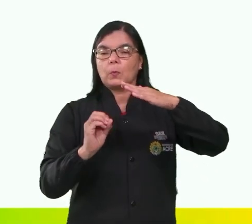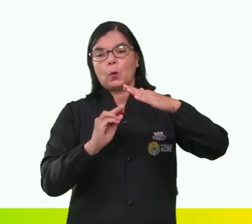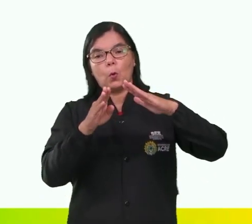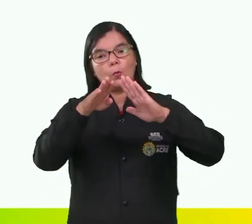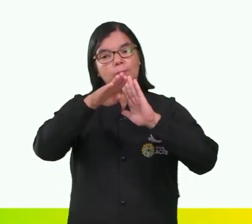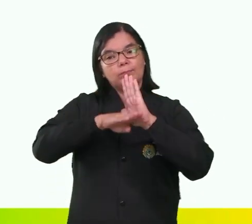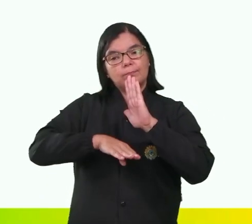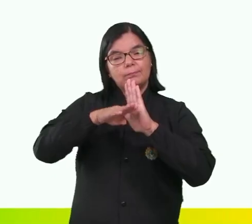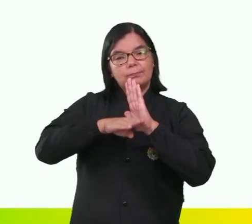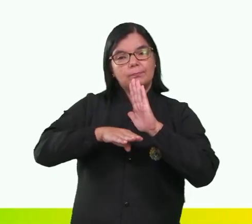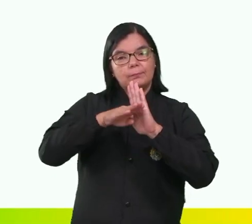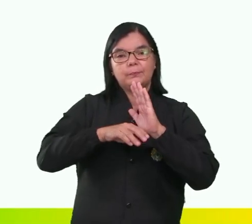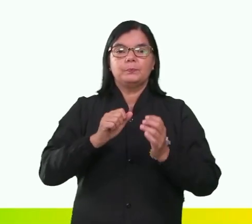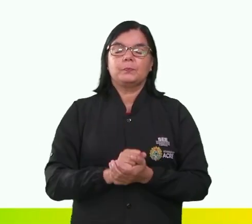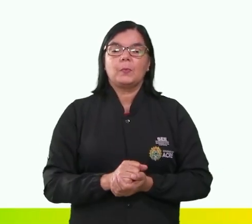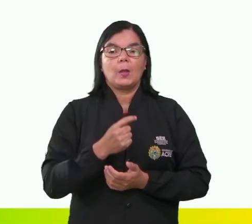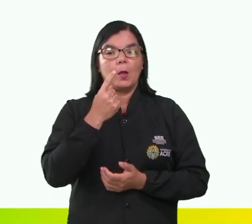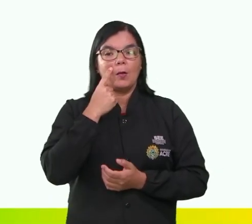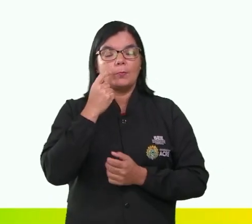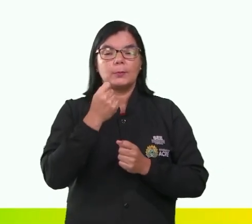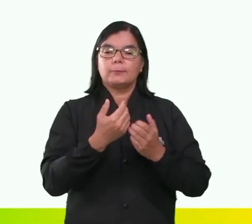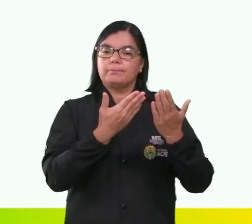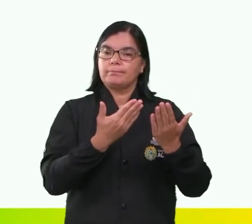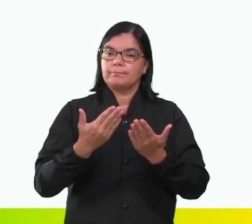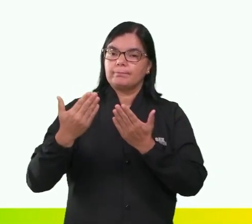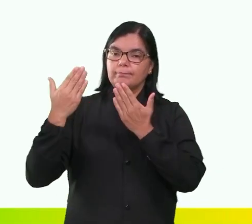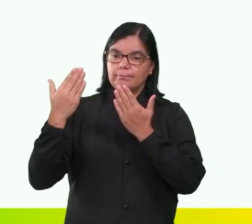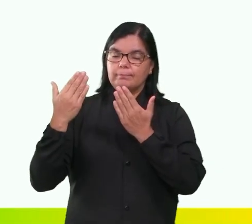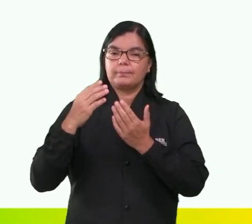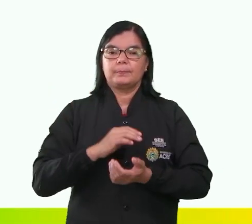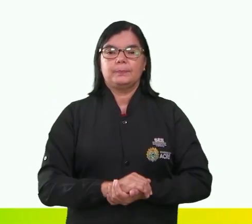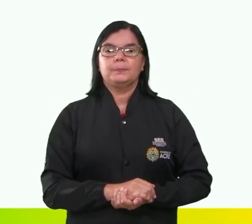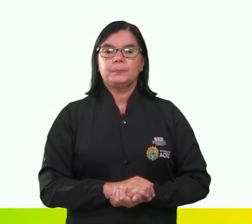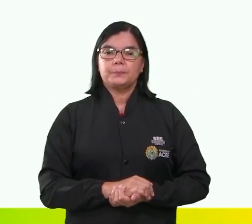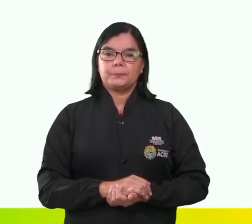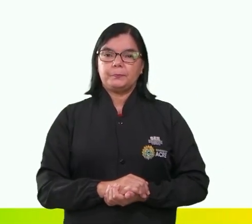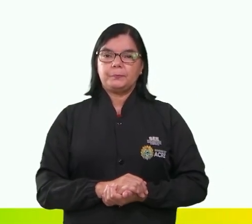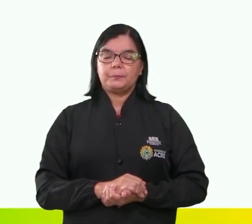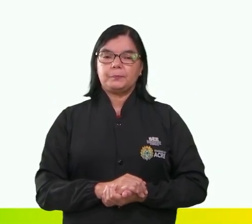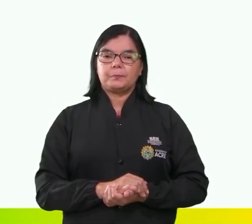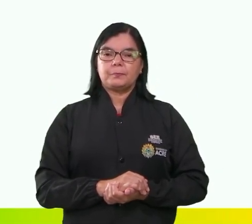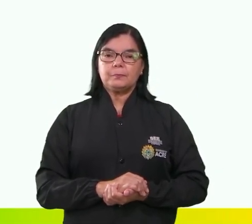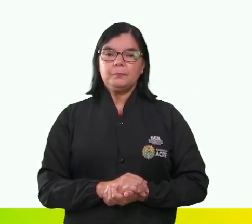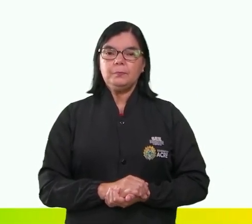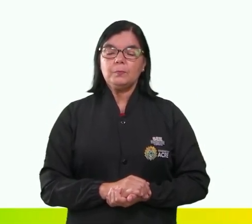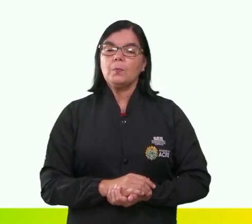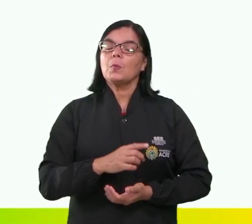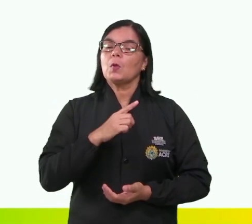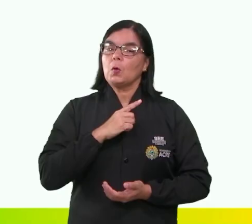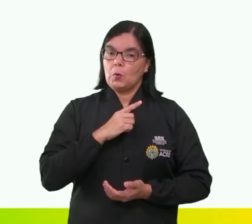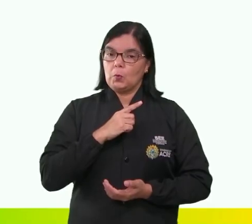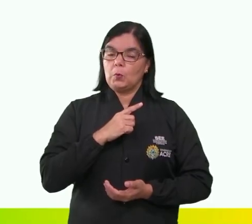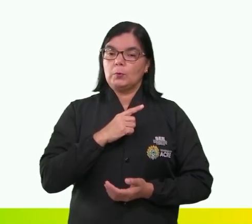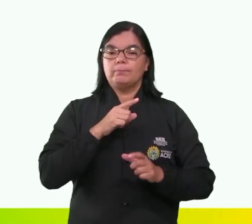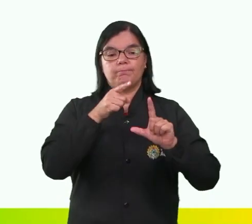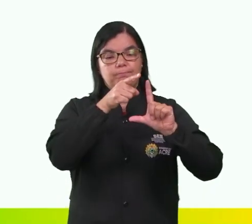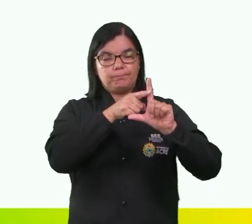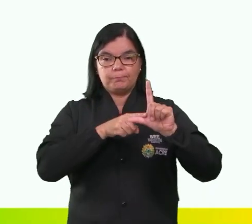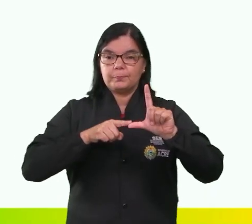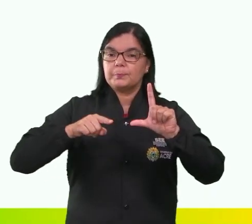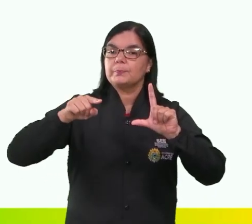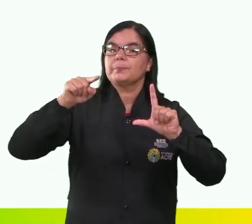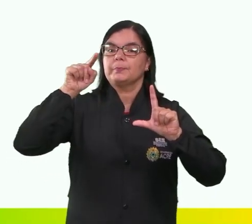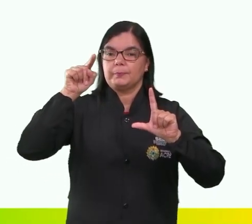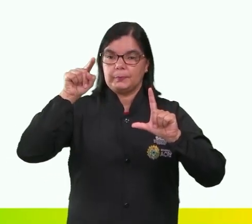linha tracejada nas figuras ao lado. Observe aqui, quando a concavidade for voltada para